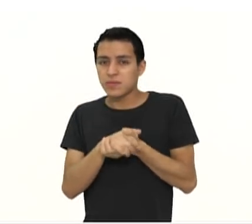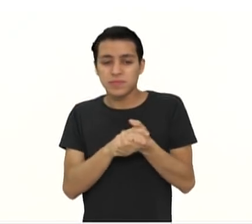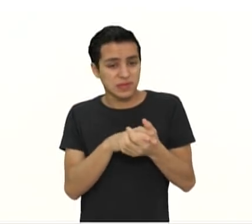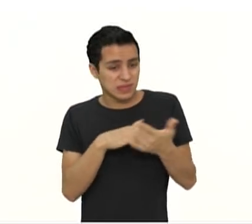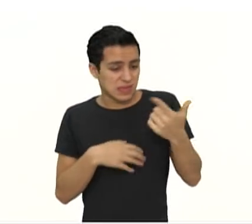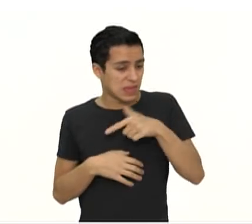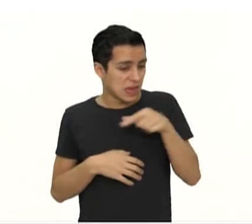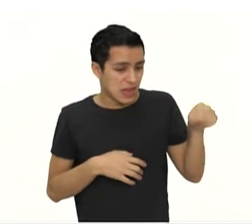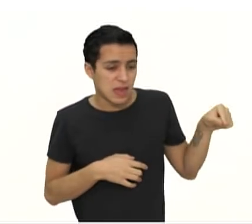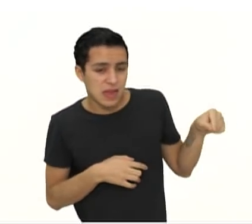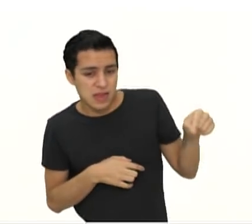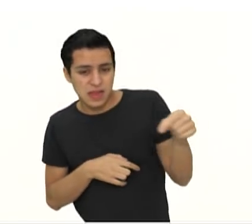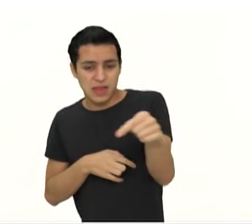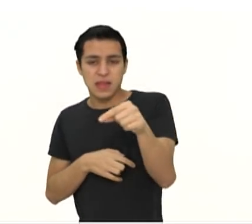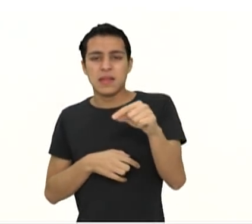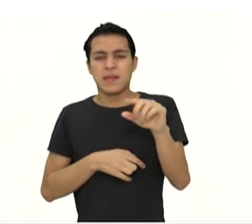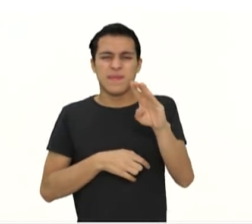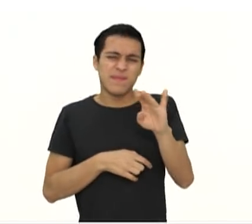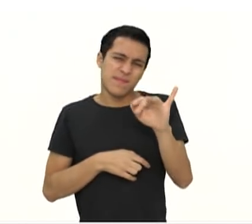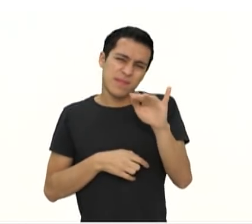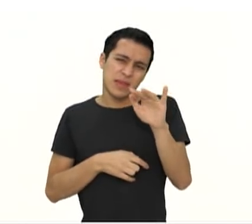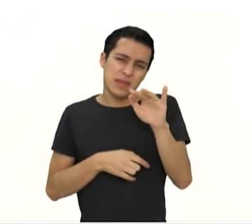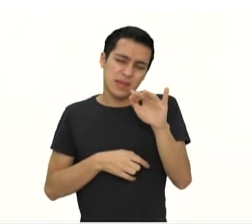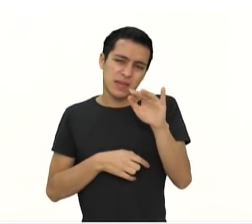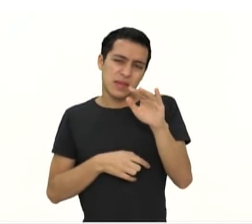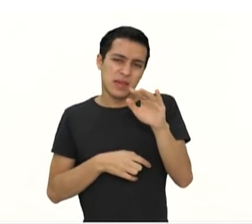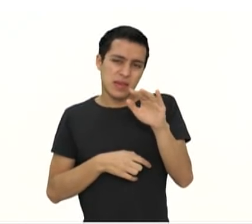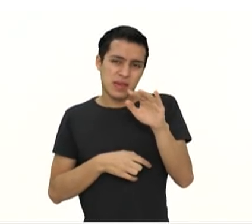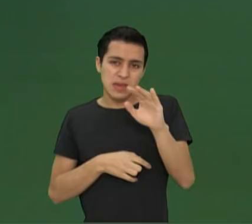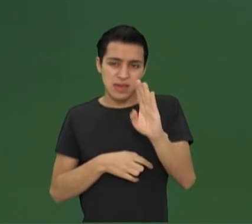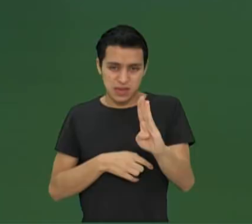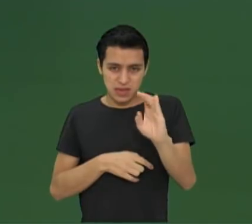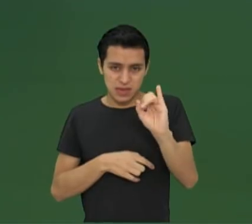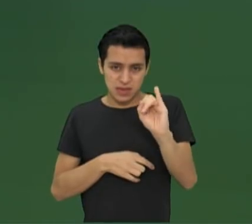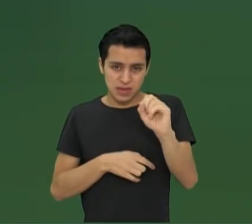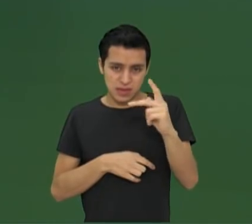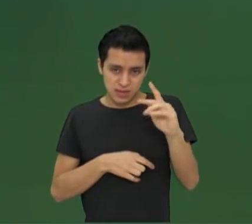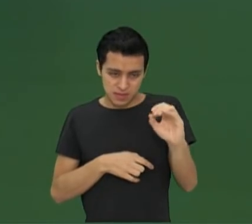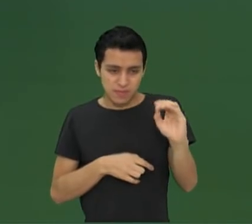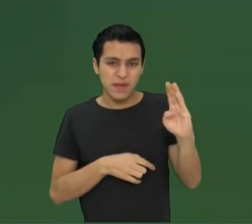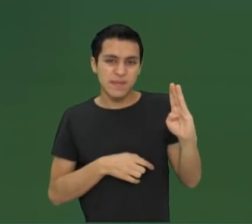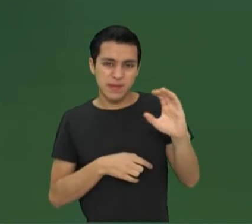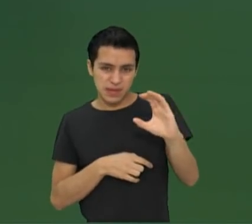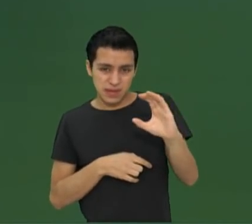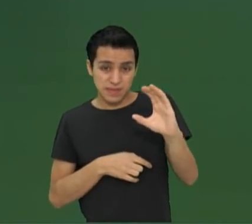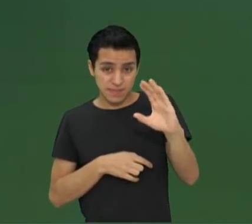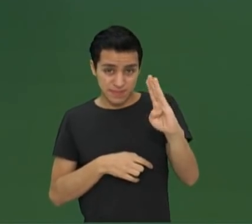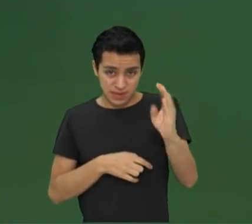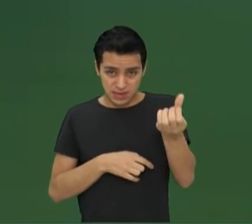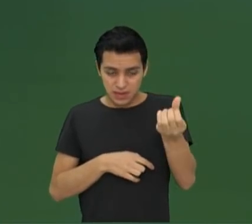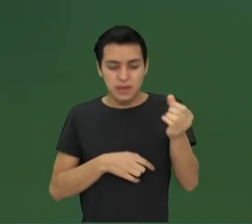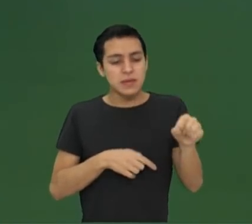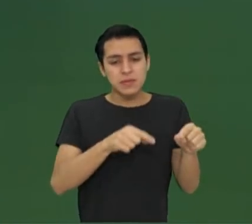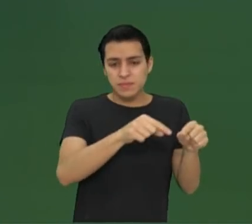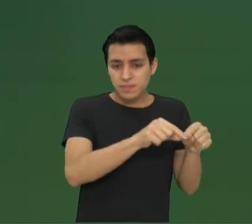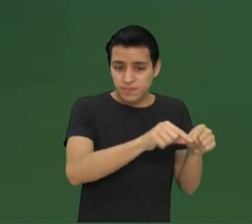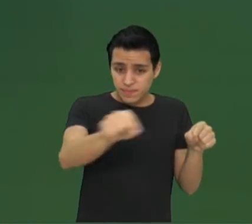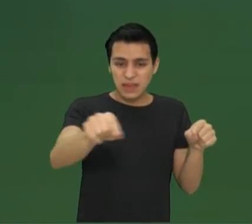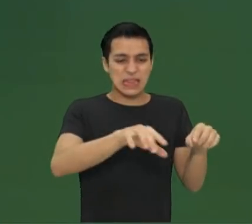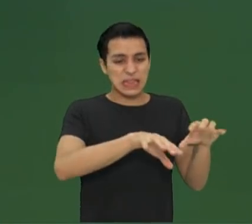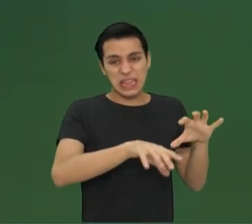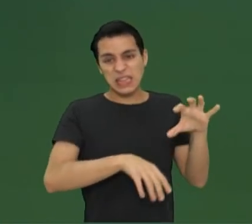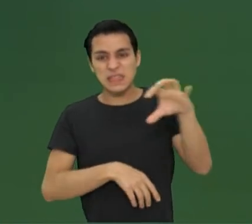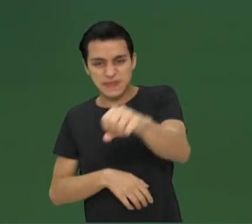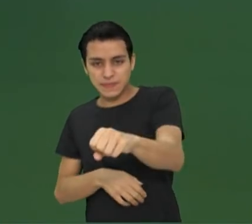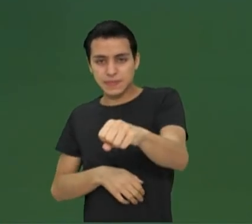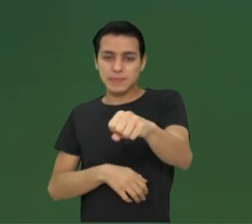bispo, que está na casinha B6, capturou a torre lá. Então,